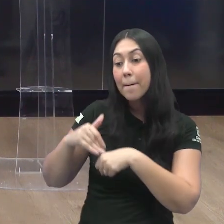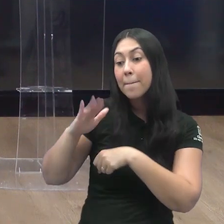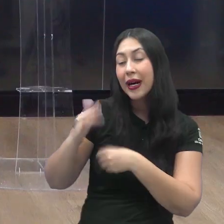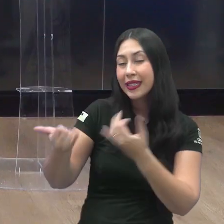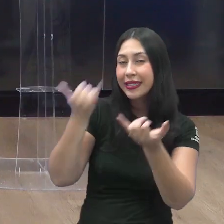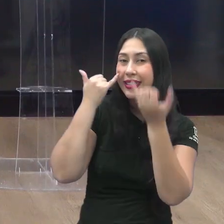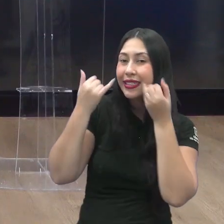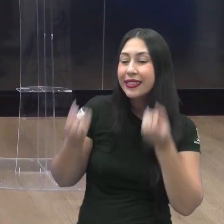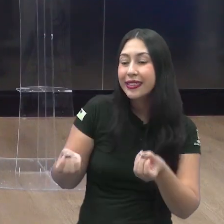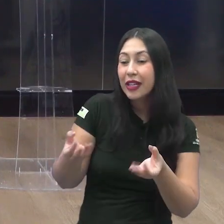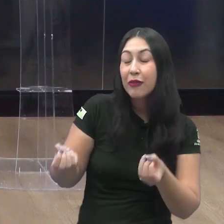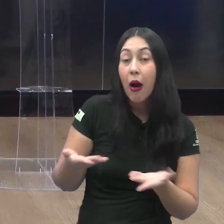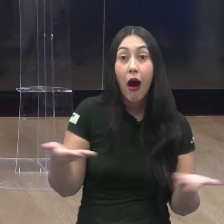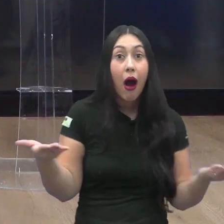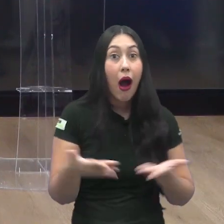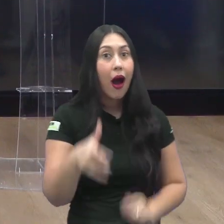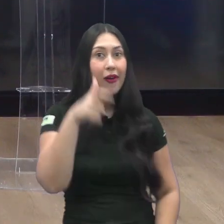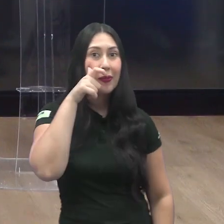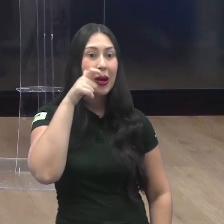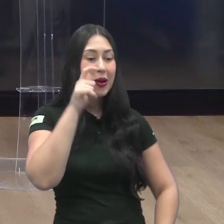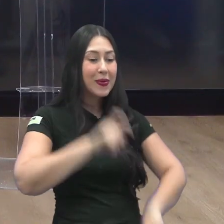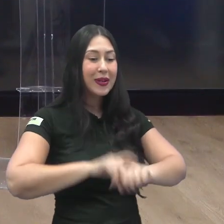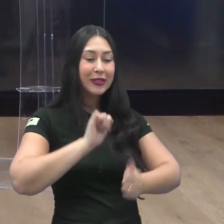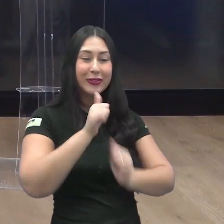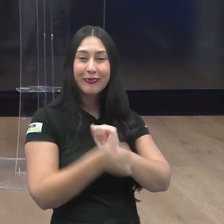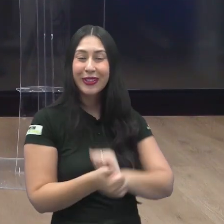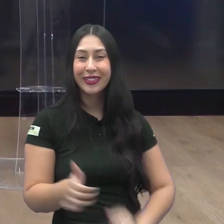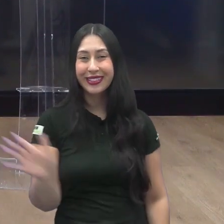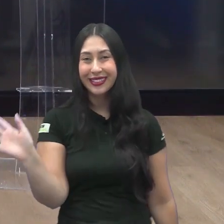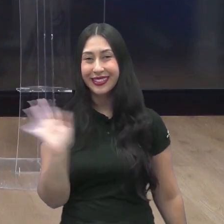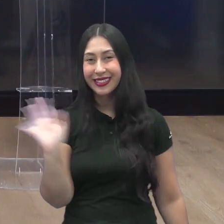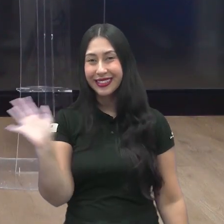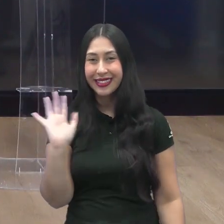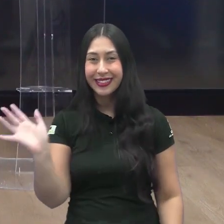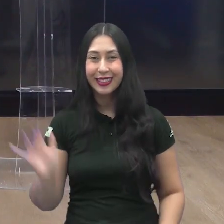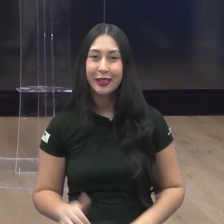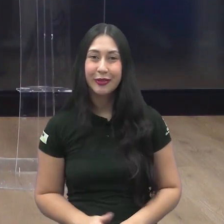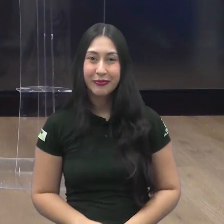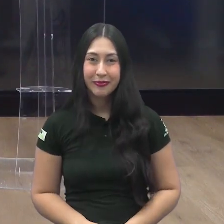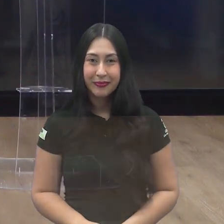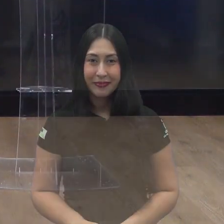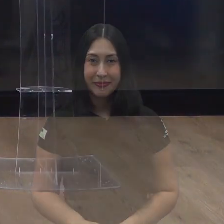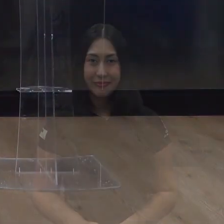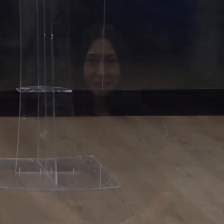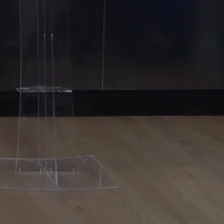estamos de volta com mais notícias. Agora fique com Hora do Esporte. Até mais!